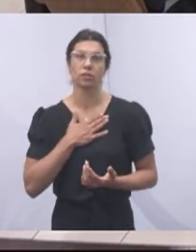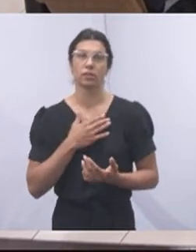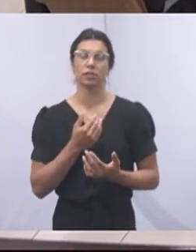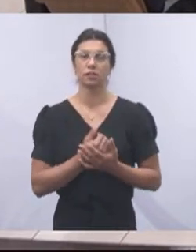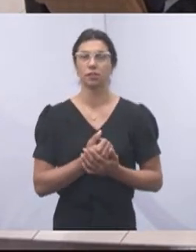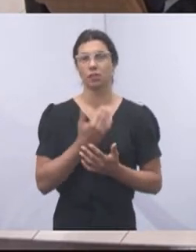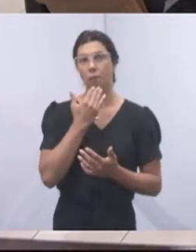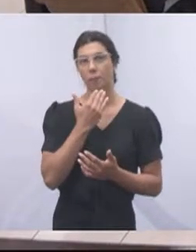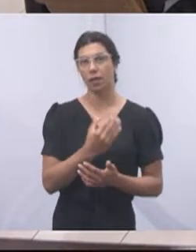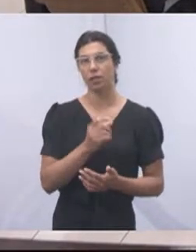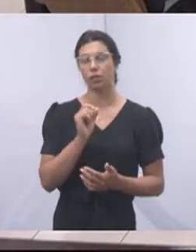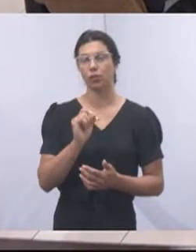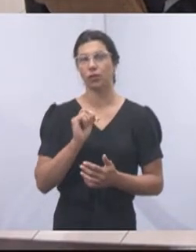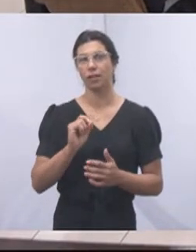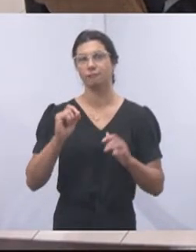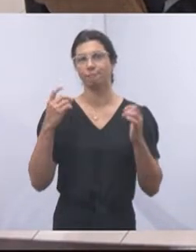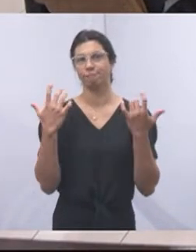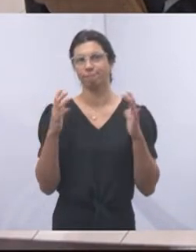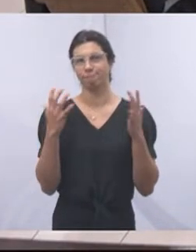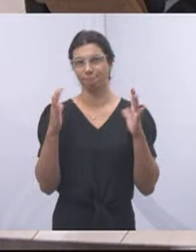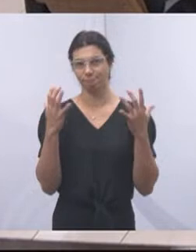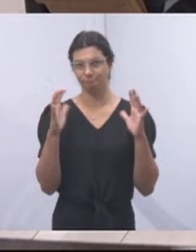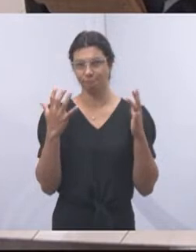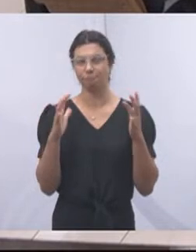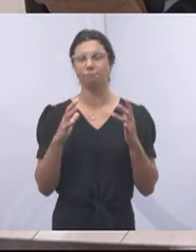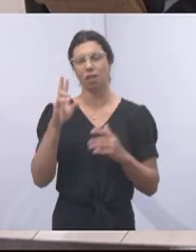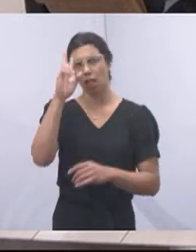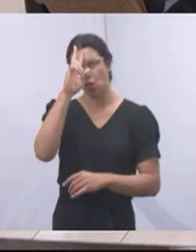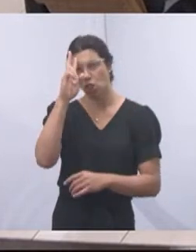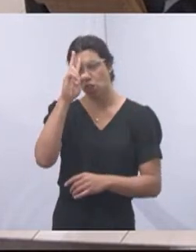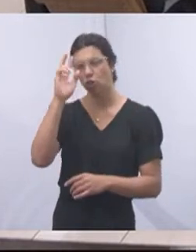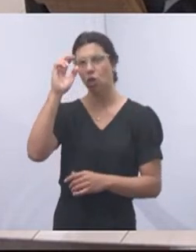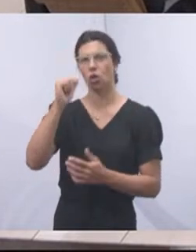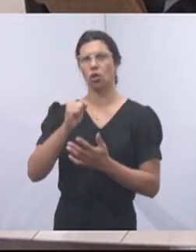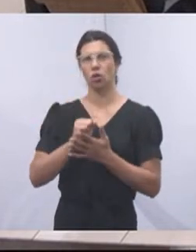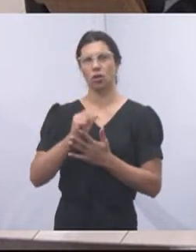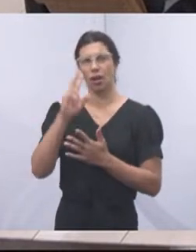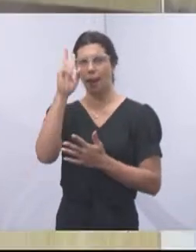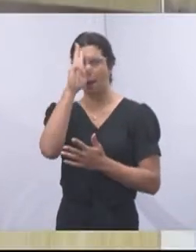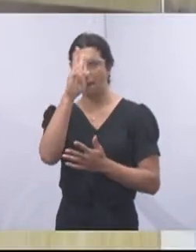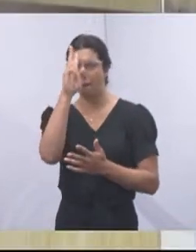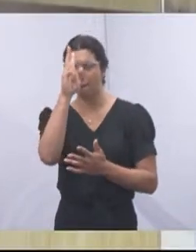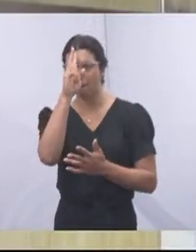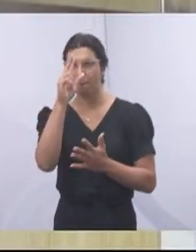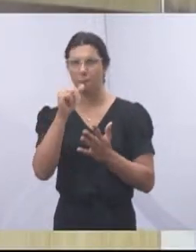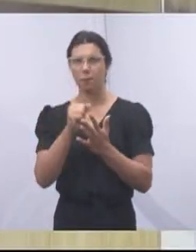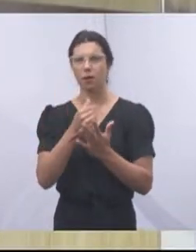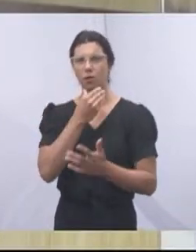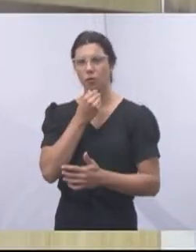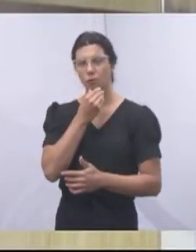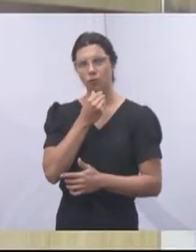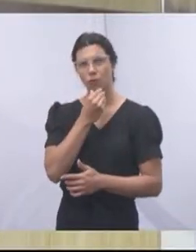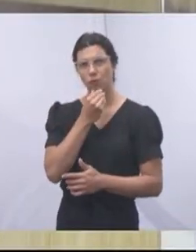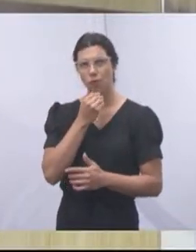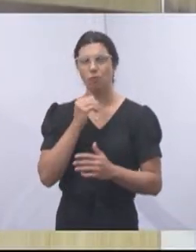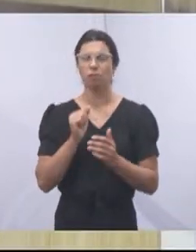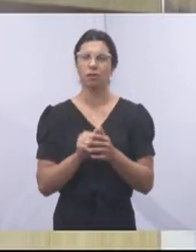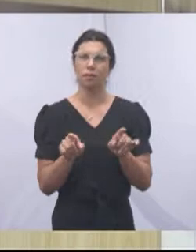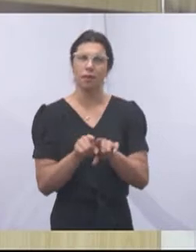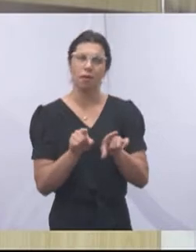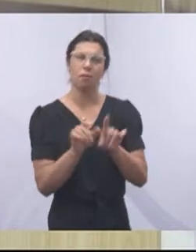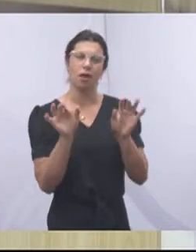solicitar uma calorosa salva de palmas pela história e memória e também cumprimentando essa